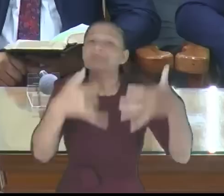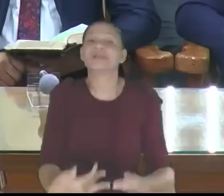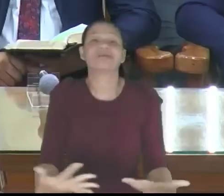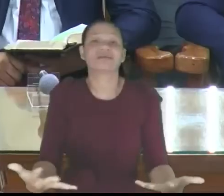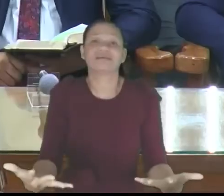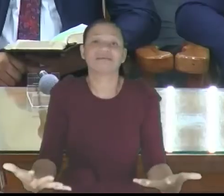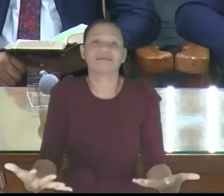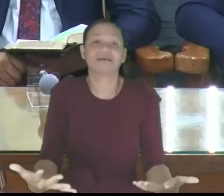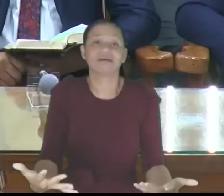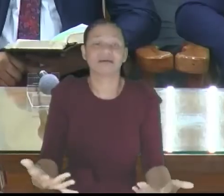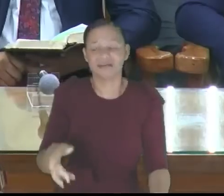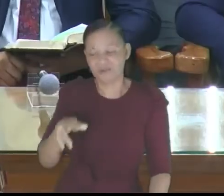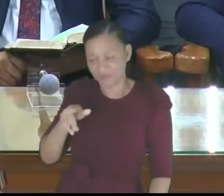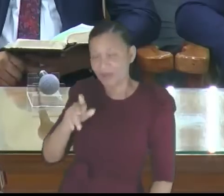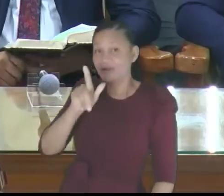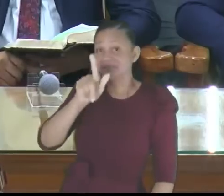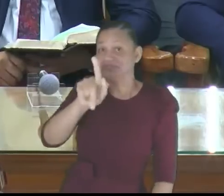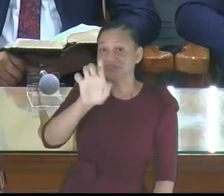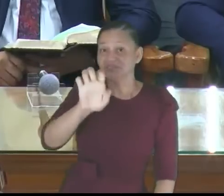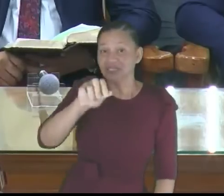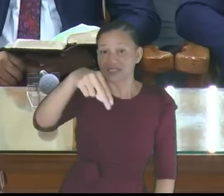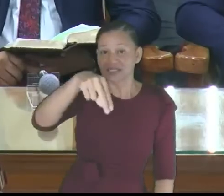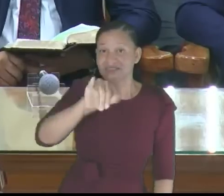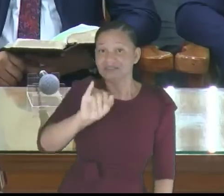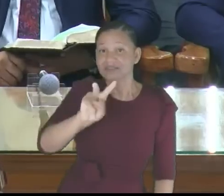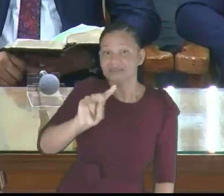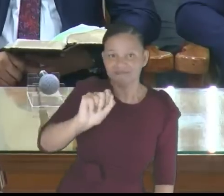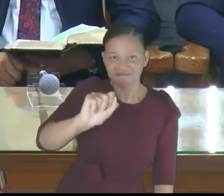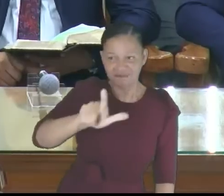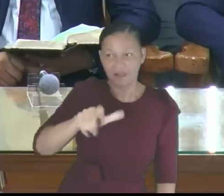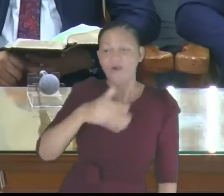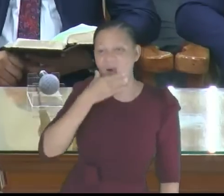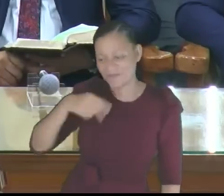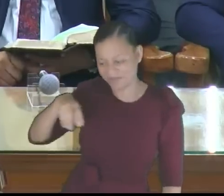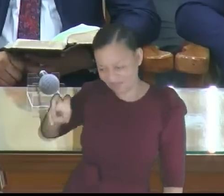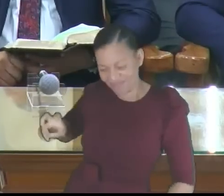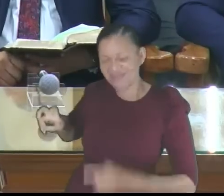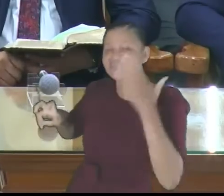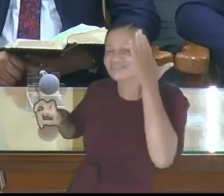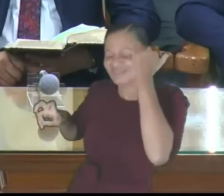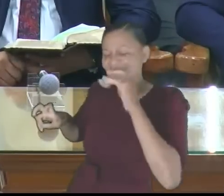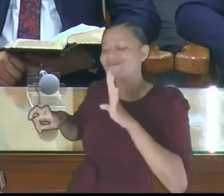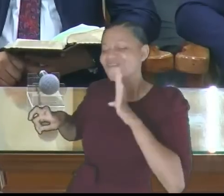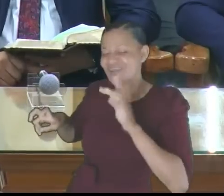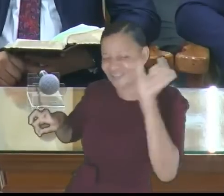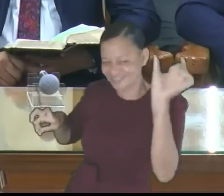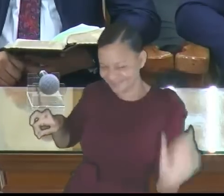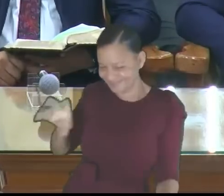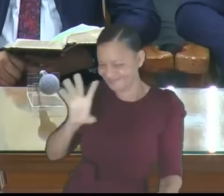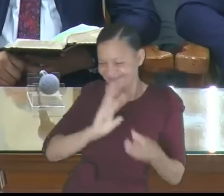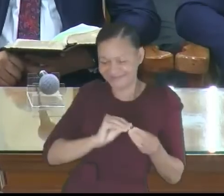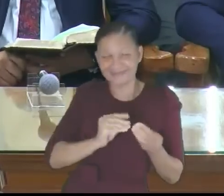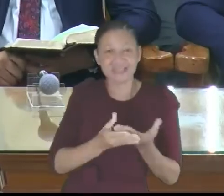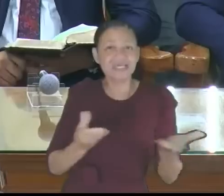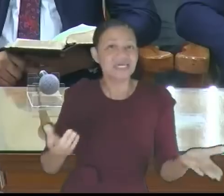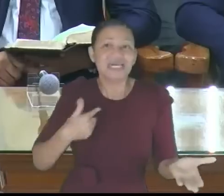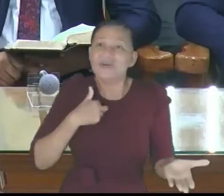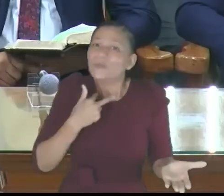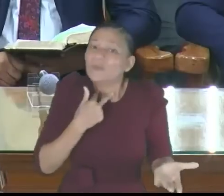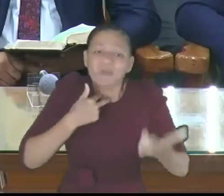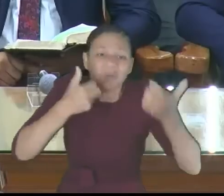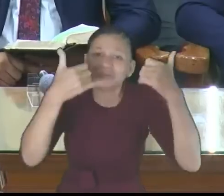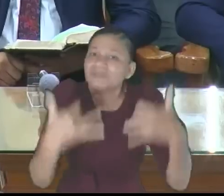Mas irmão Genivar sabe, ele disse que irmão Genivar sabe. Então, irmãos, porque nem eu posso explicar e nem ninguém